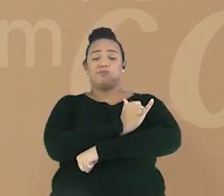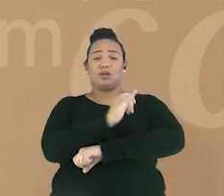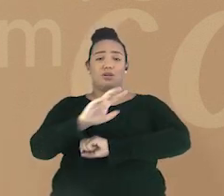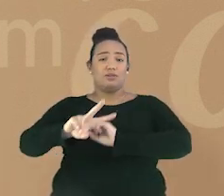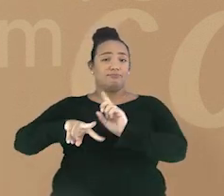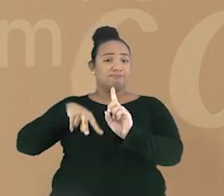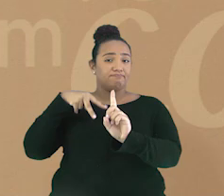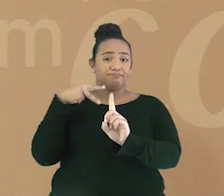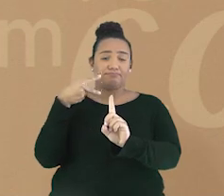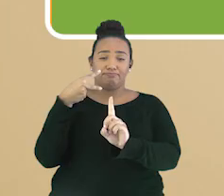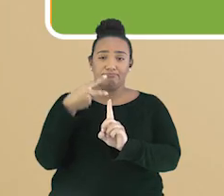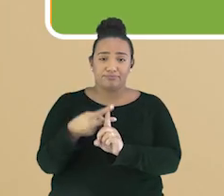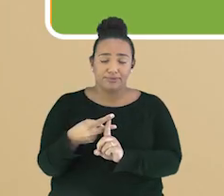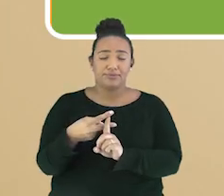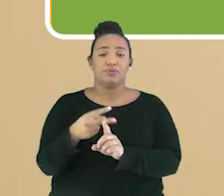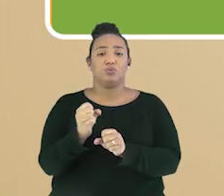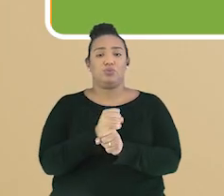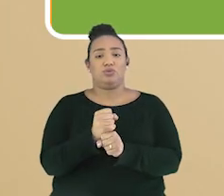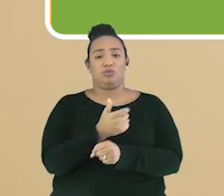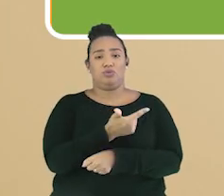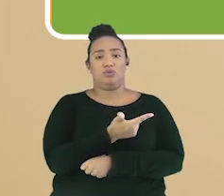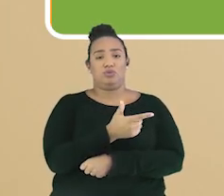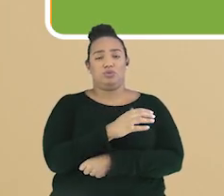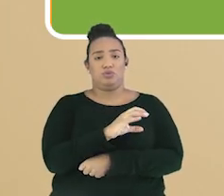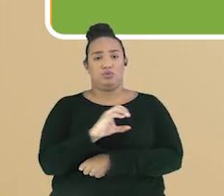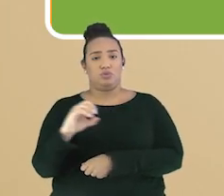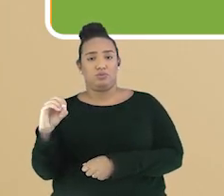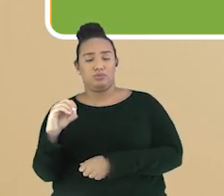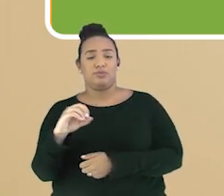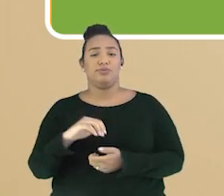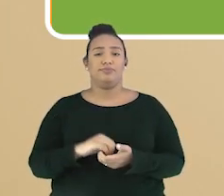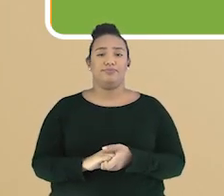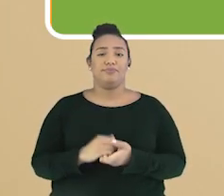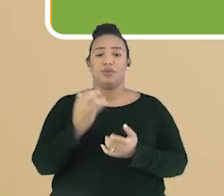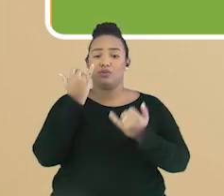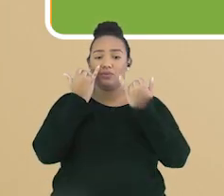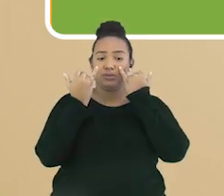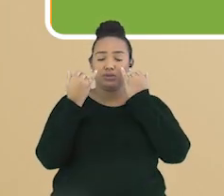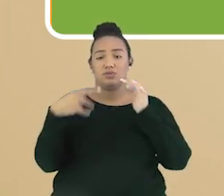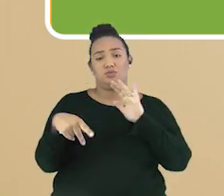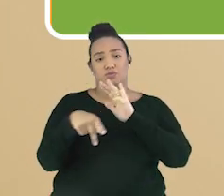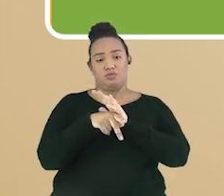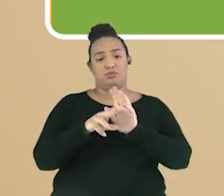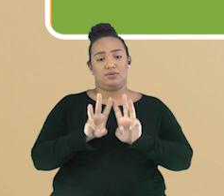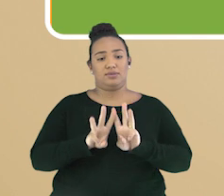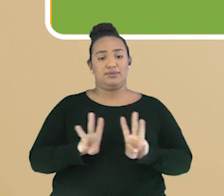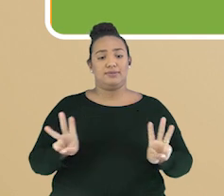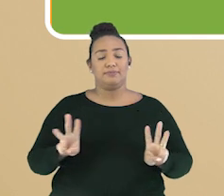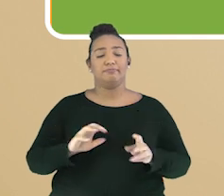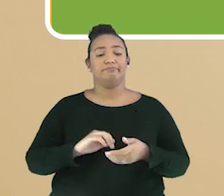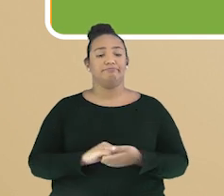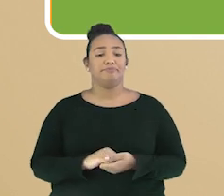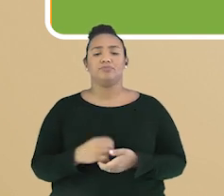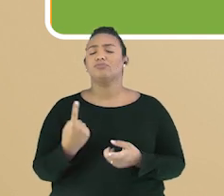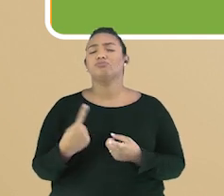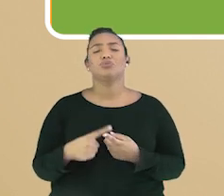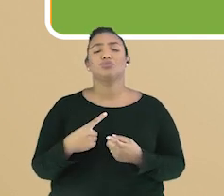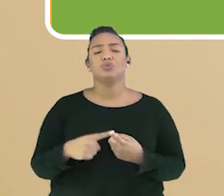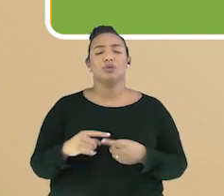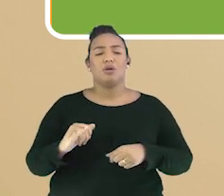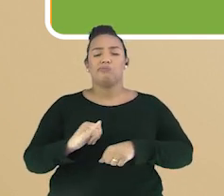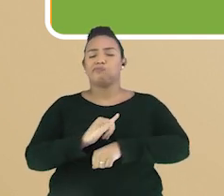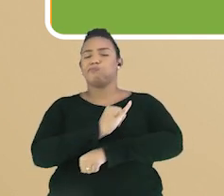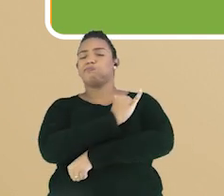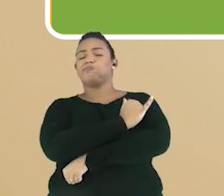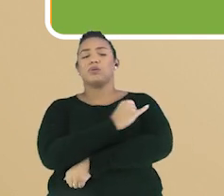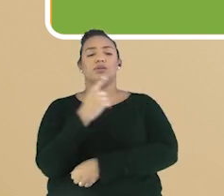de 2019. E as causas da obesidade são inúmeras e nem sempre sendo associadas à má